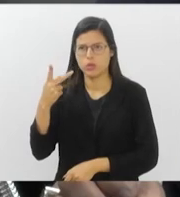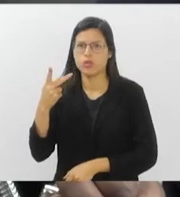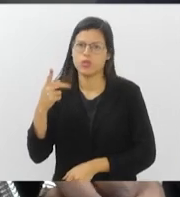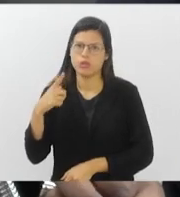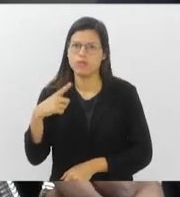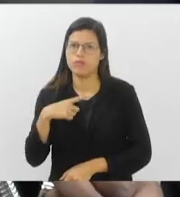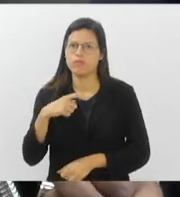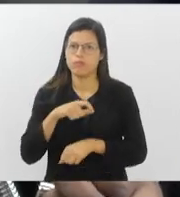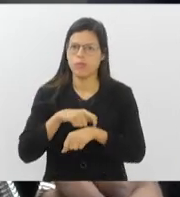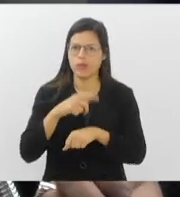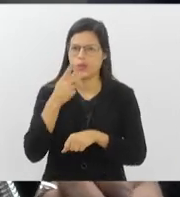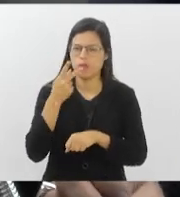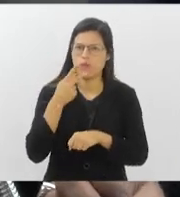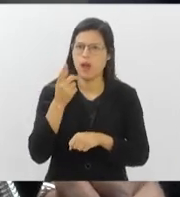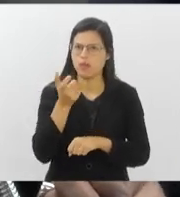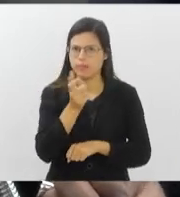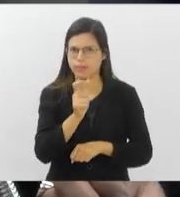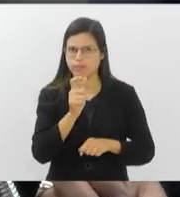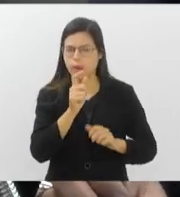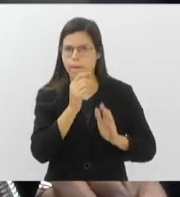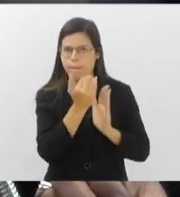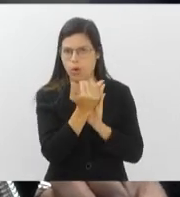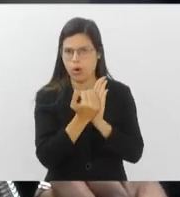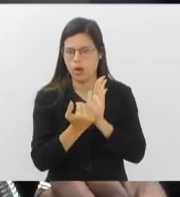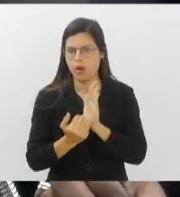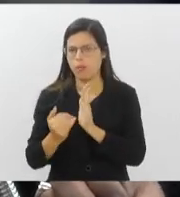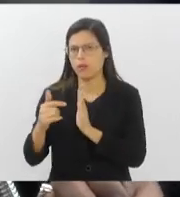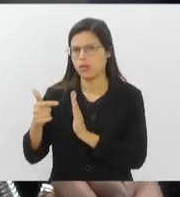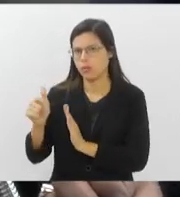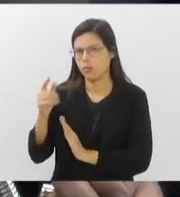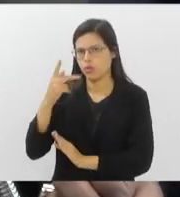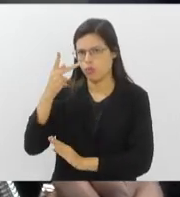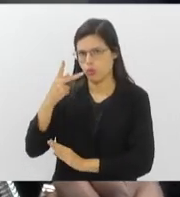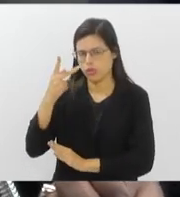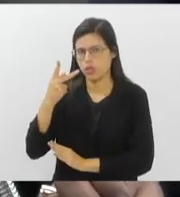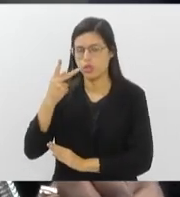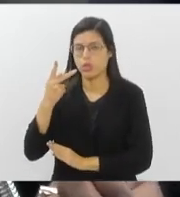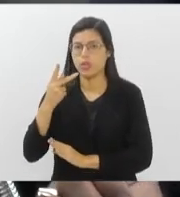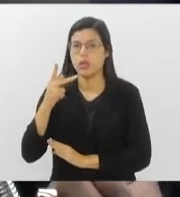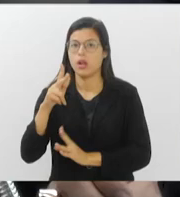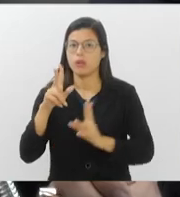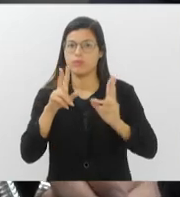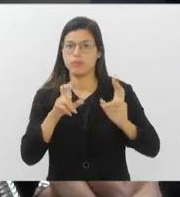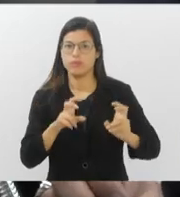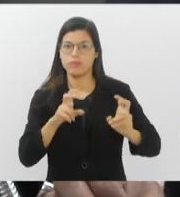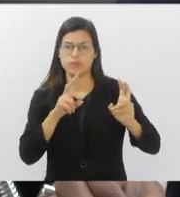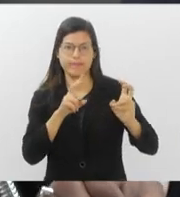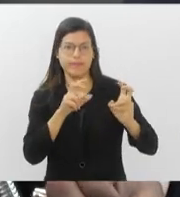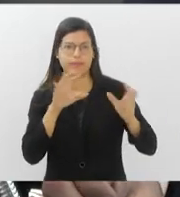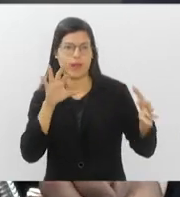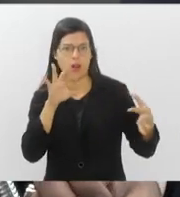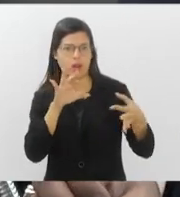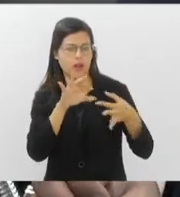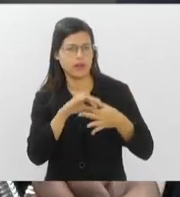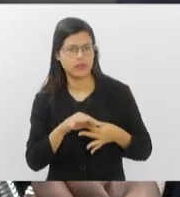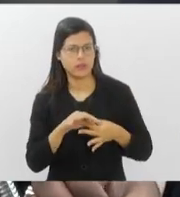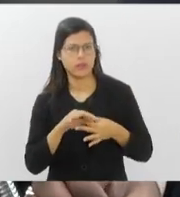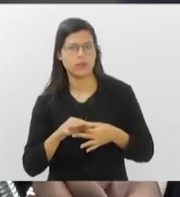hora política, questões relacionadas a temas que são legislados, né, a